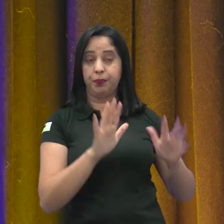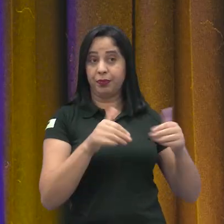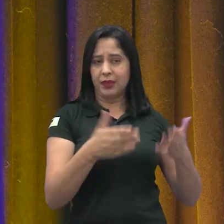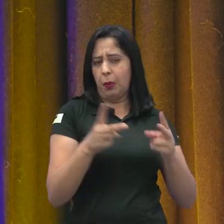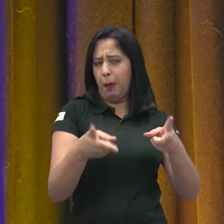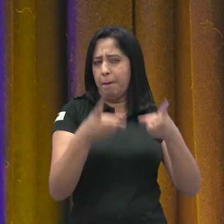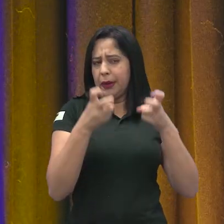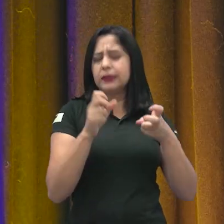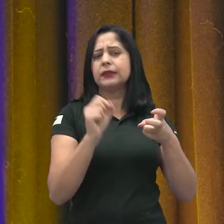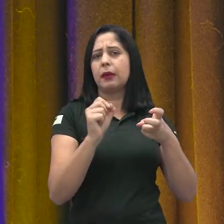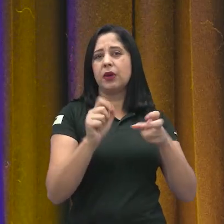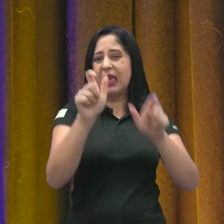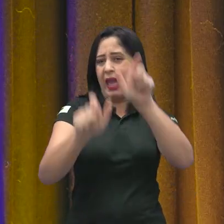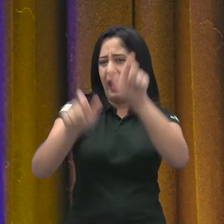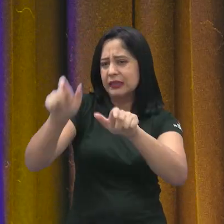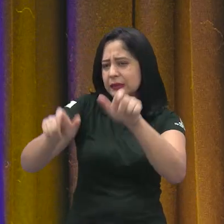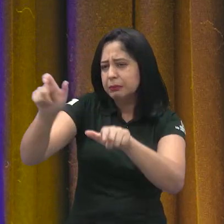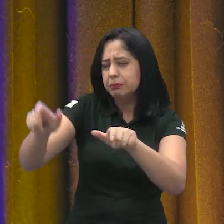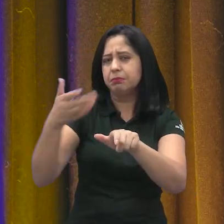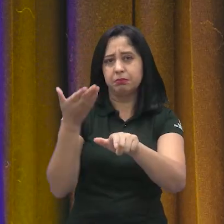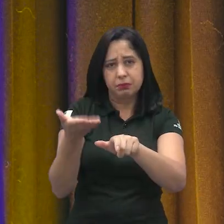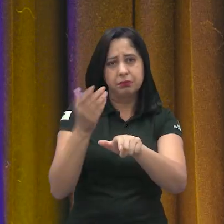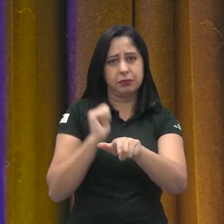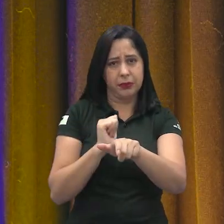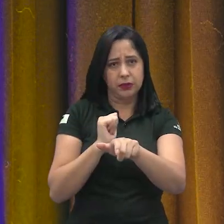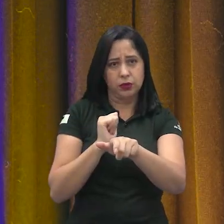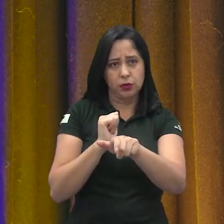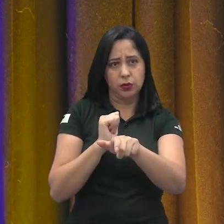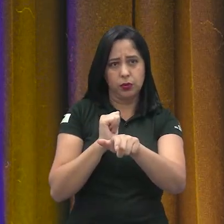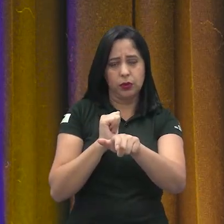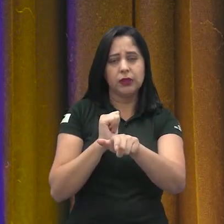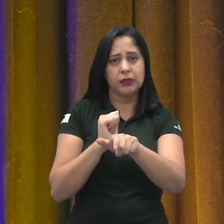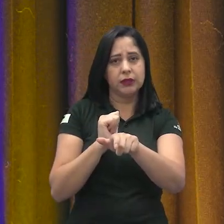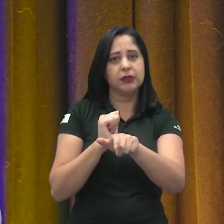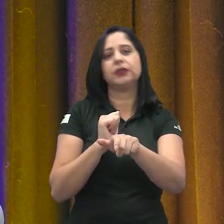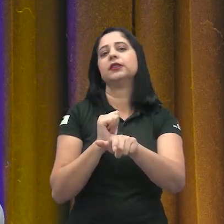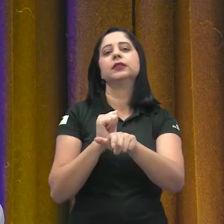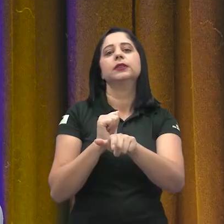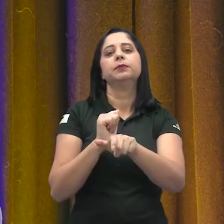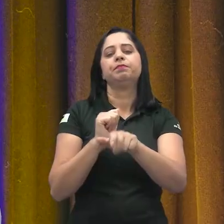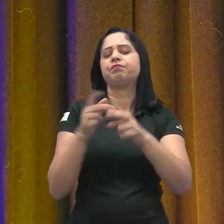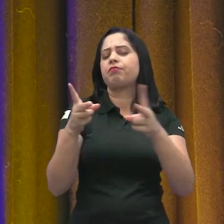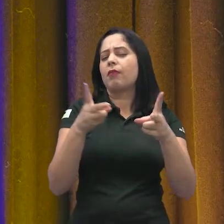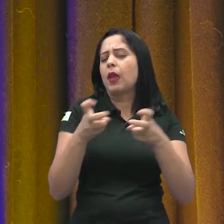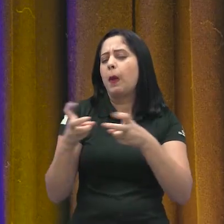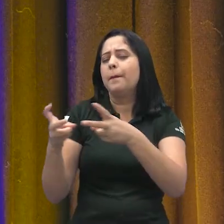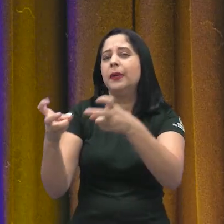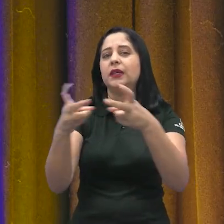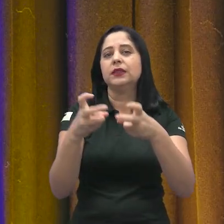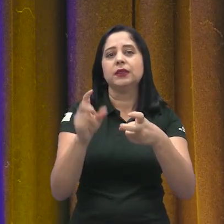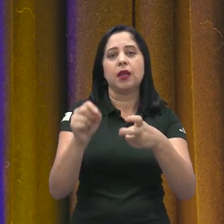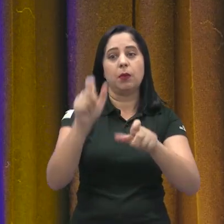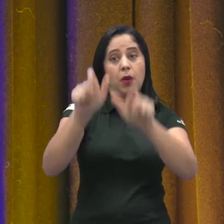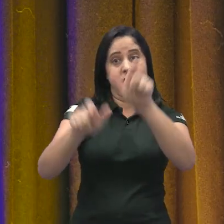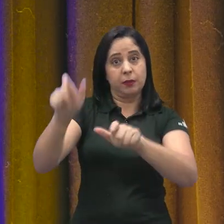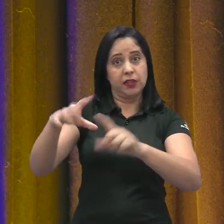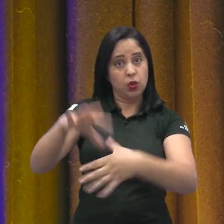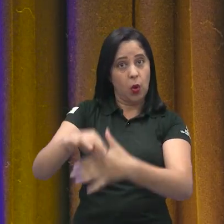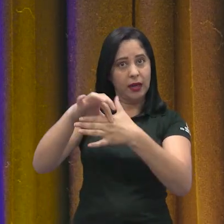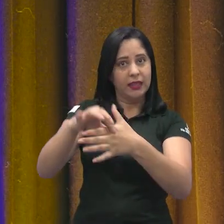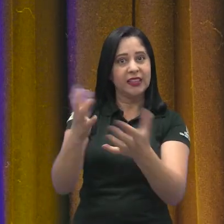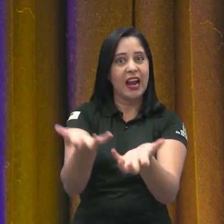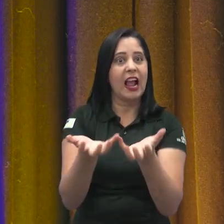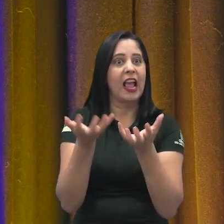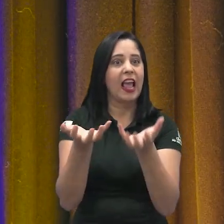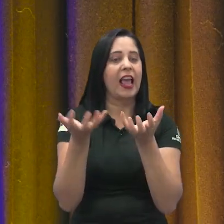noto muito nesse tempo de líder e tempo de mentoria que nós trazemos no mercado, que os líderes eles querem muito